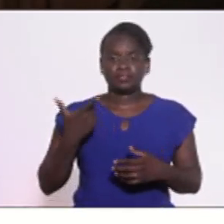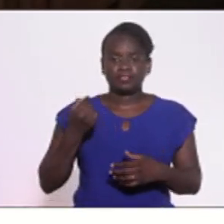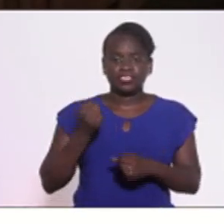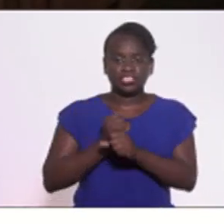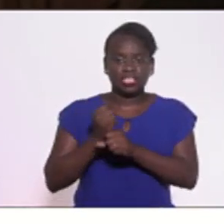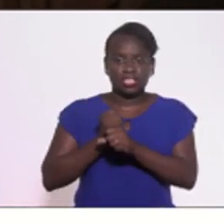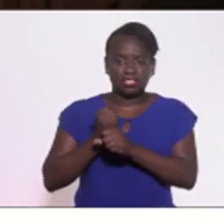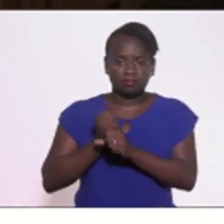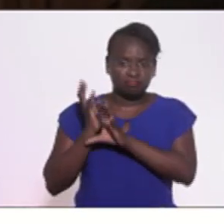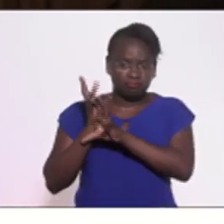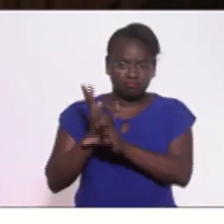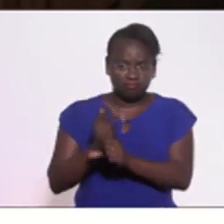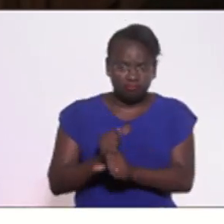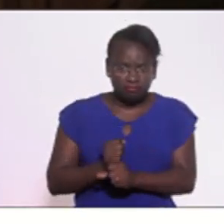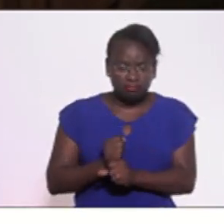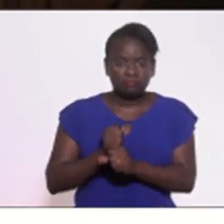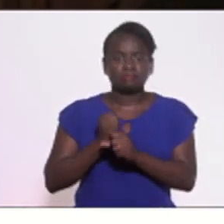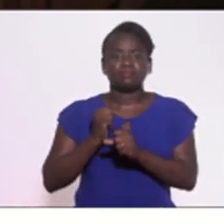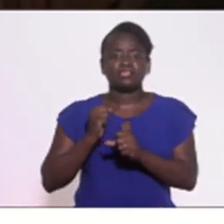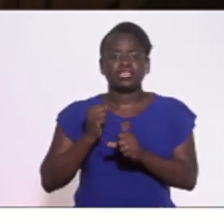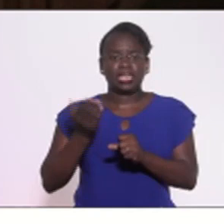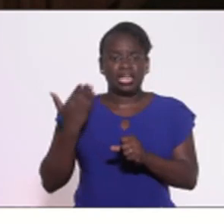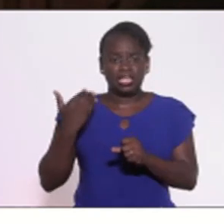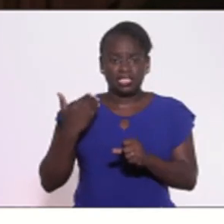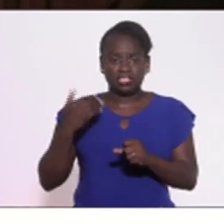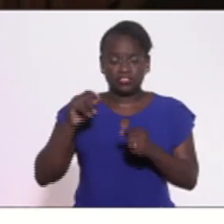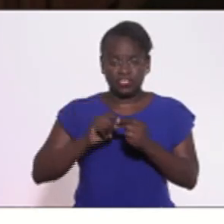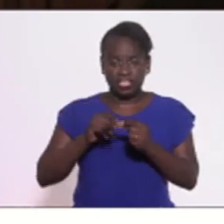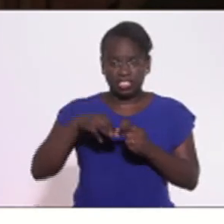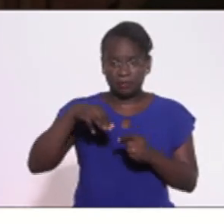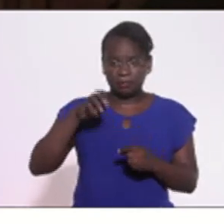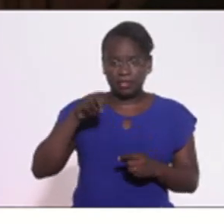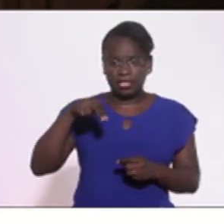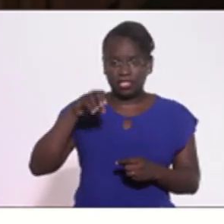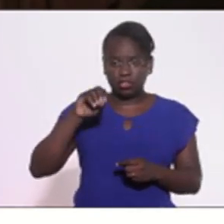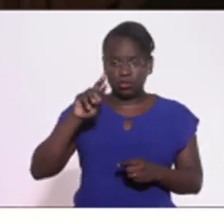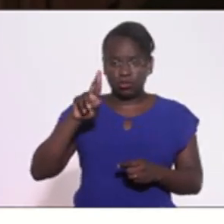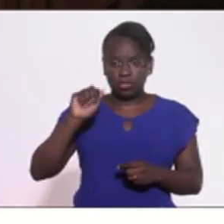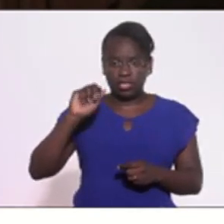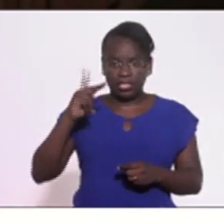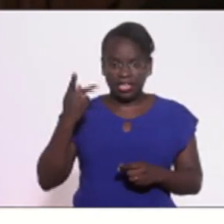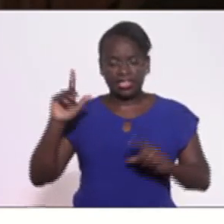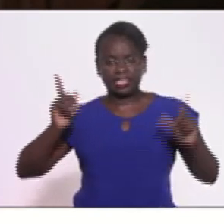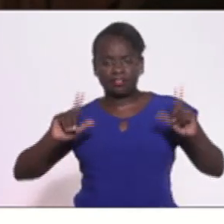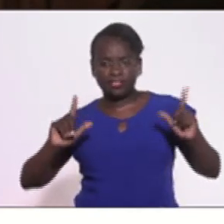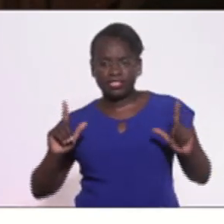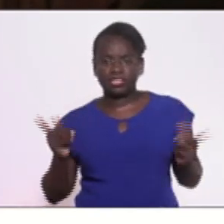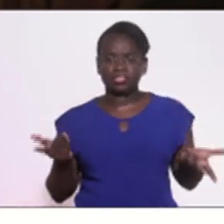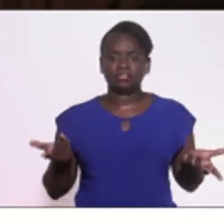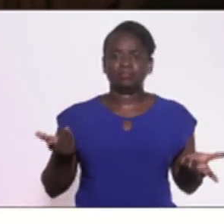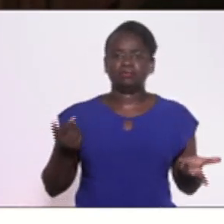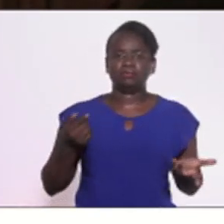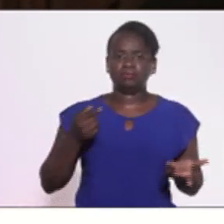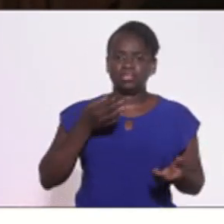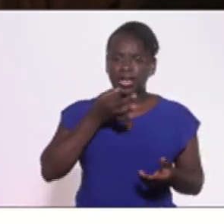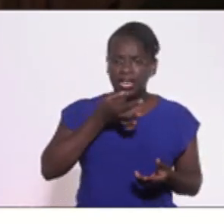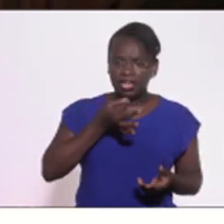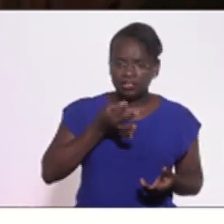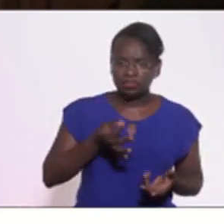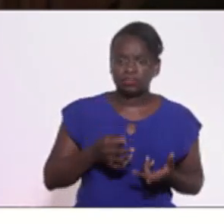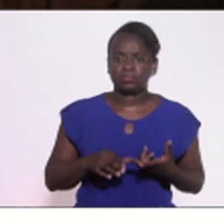anos, nada do que foi feito na Menorá, com programa de televisão, com programa de